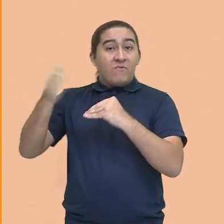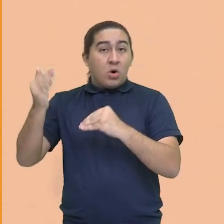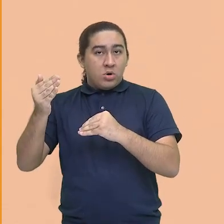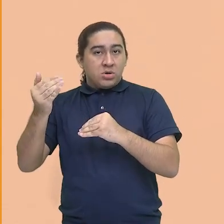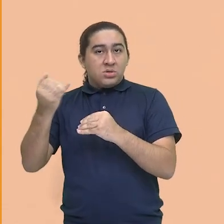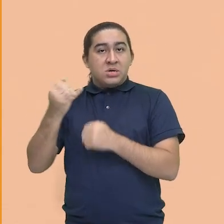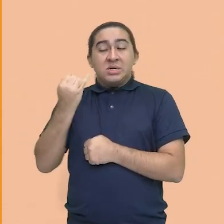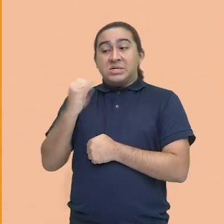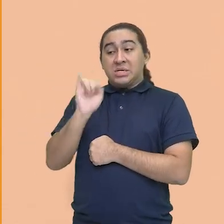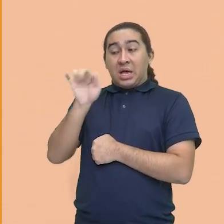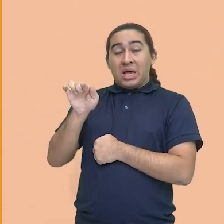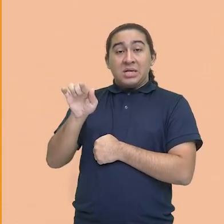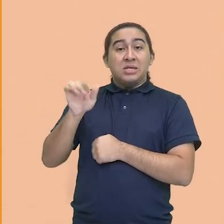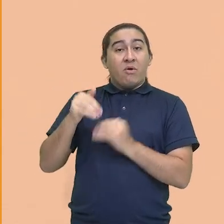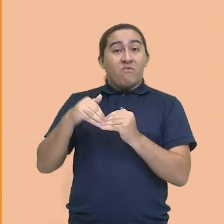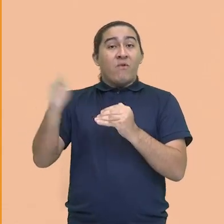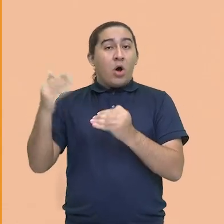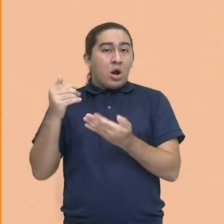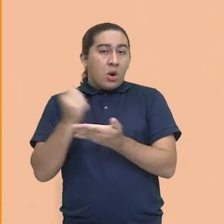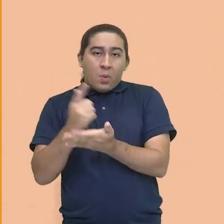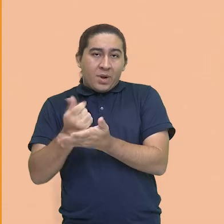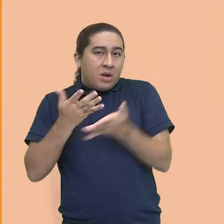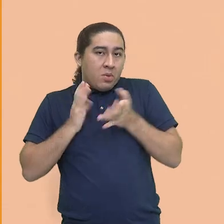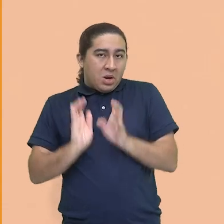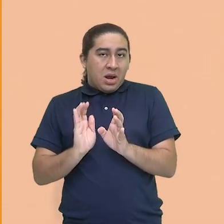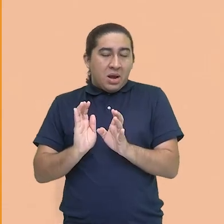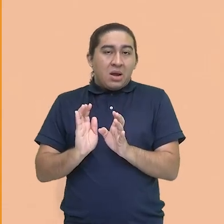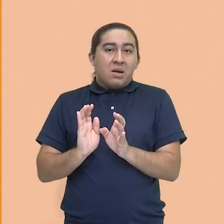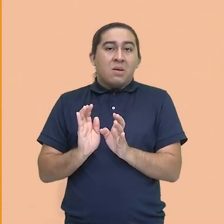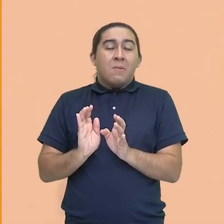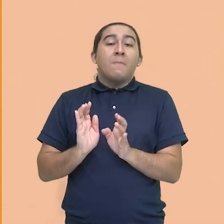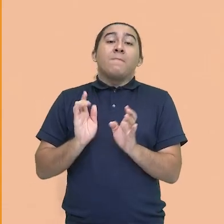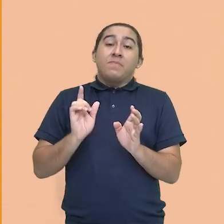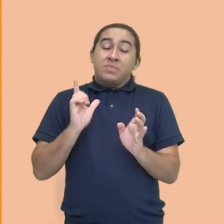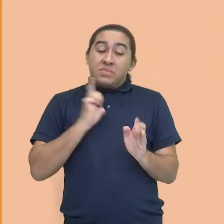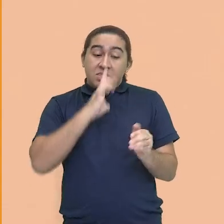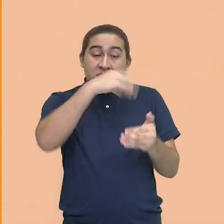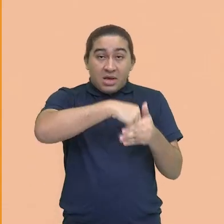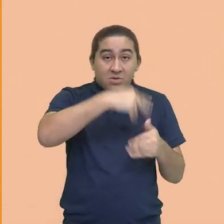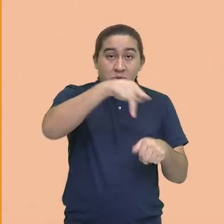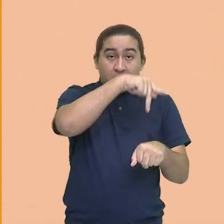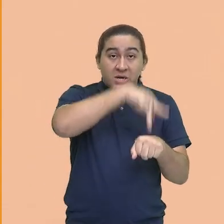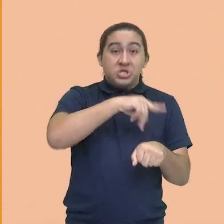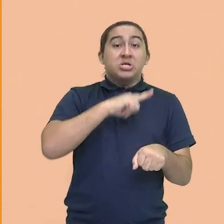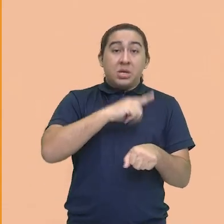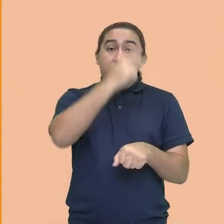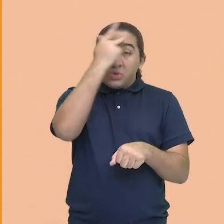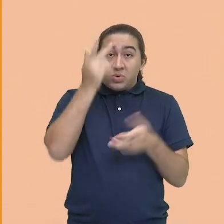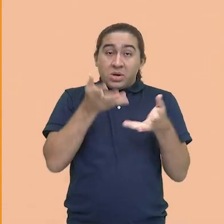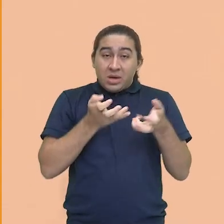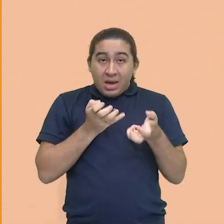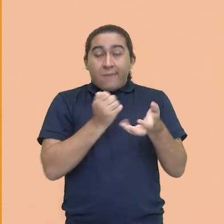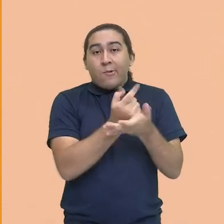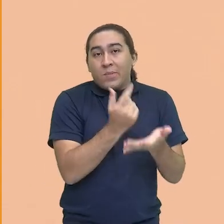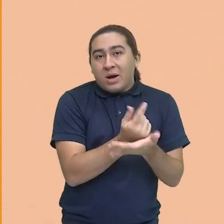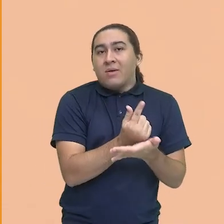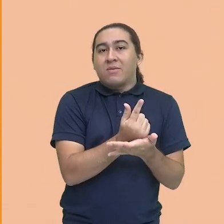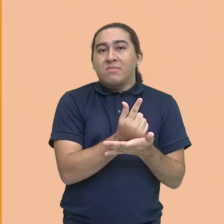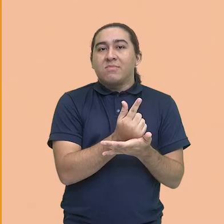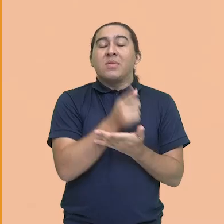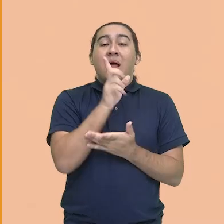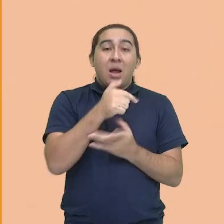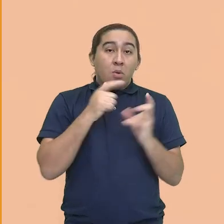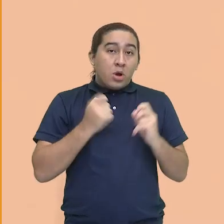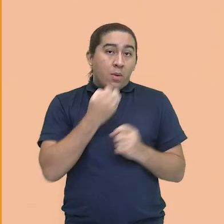as importações, mas aqui o mercado interno está tudo certo, né? Então, isso é uma coisa muito bem vista na economia, entre